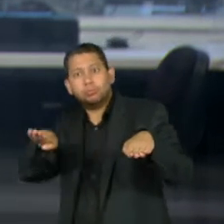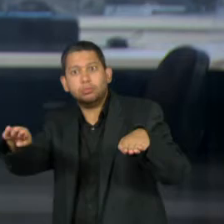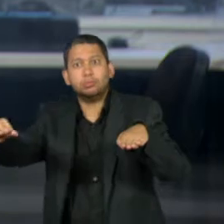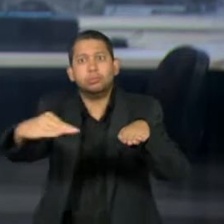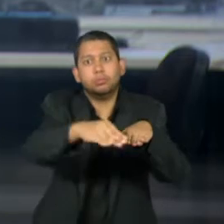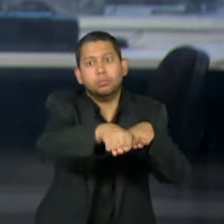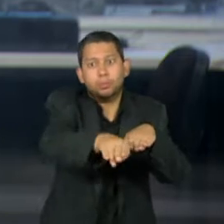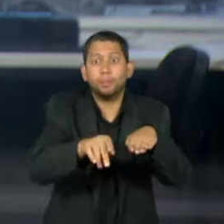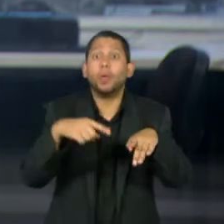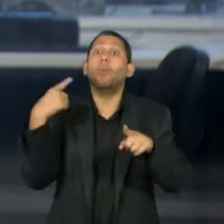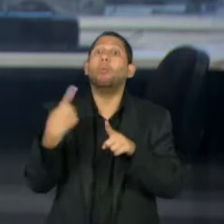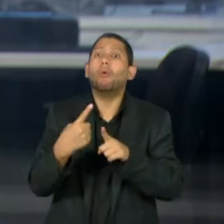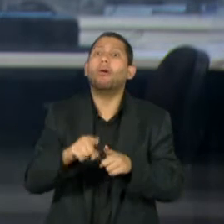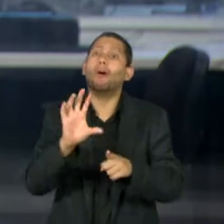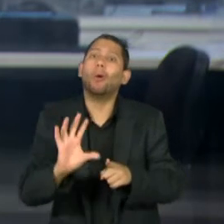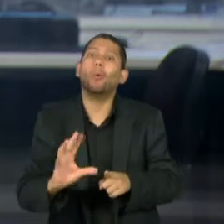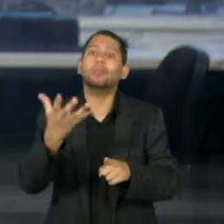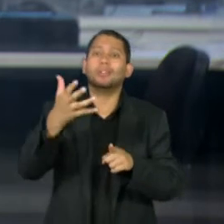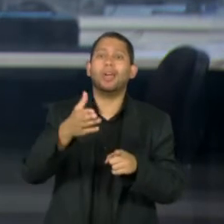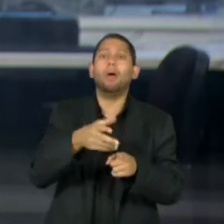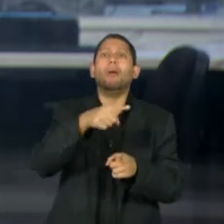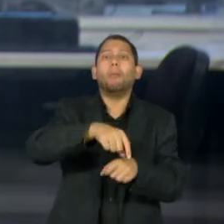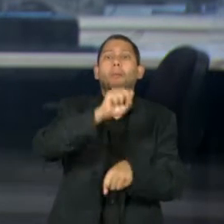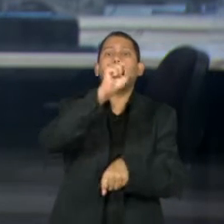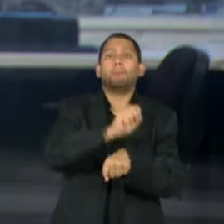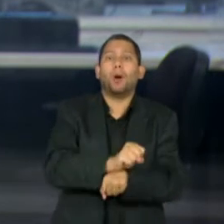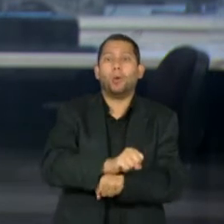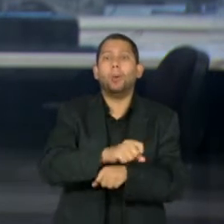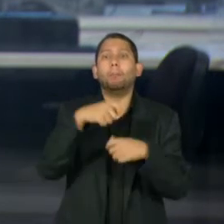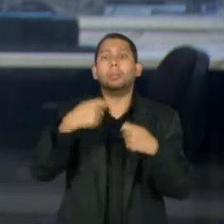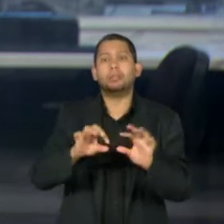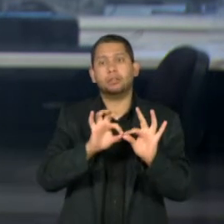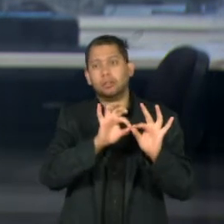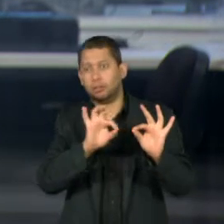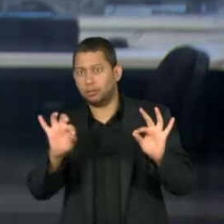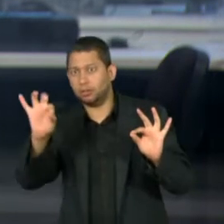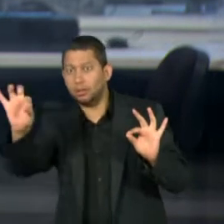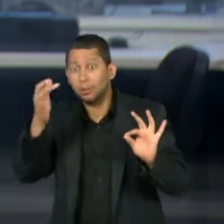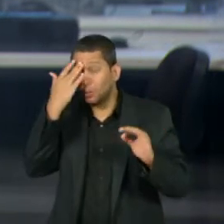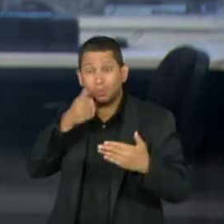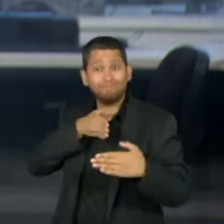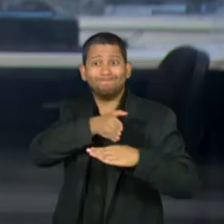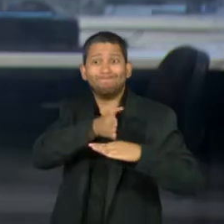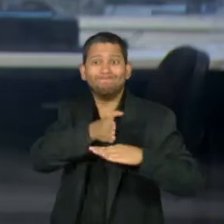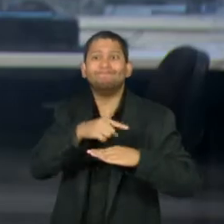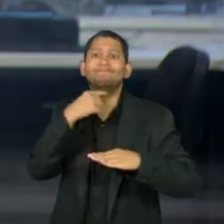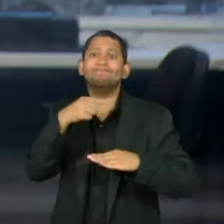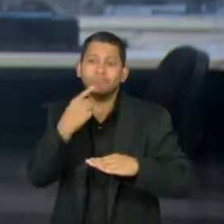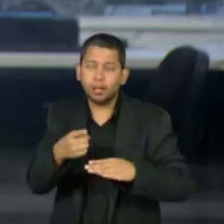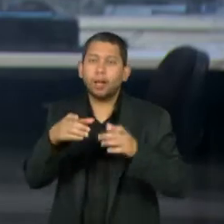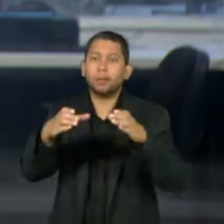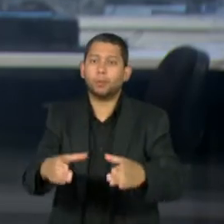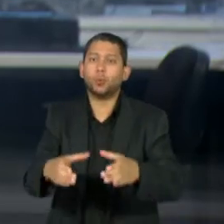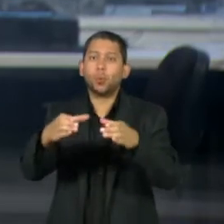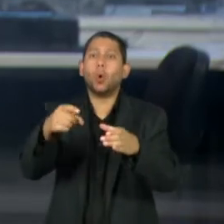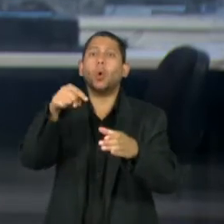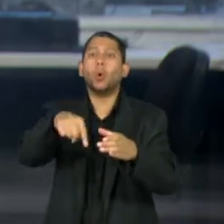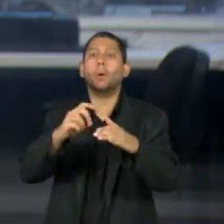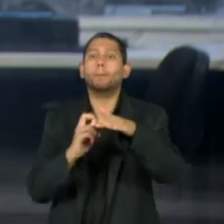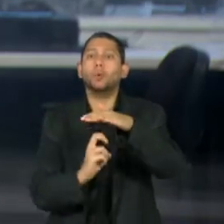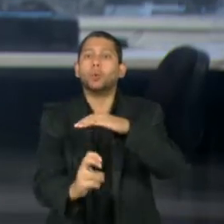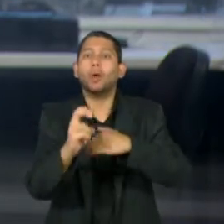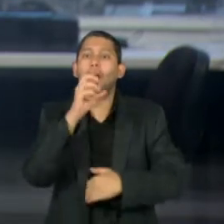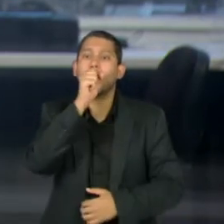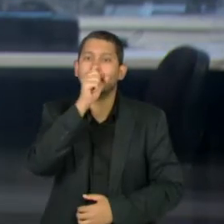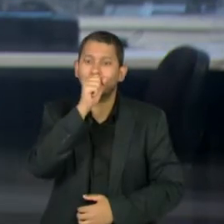feitas por causa da interdição da pista local da Marginal, depois do acidente que abriu uma cratera nas obras do metrô Laranja, no dia 1º do